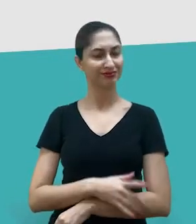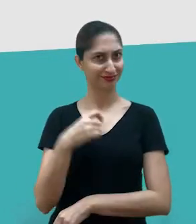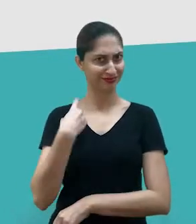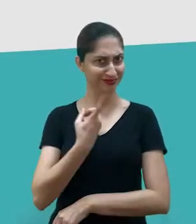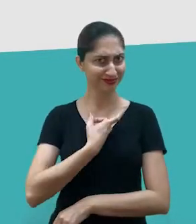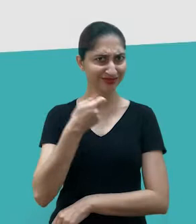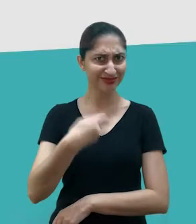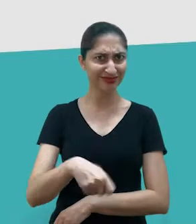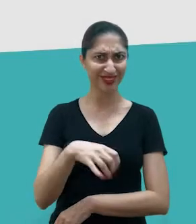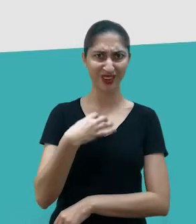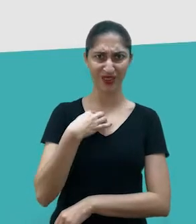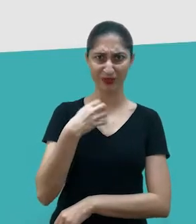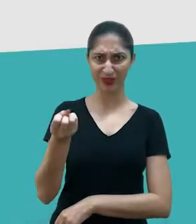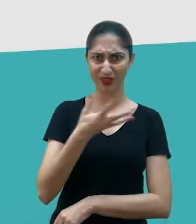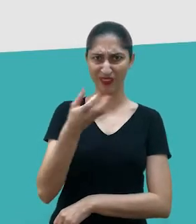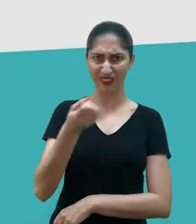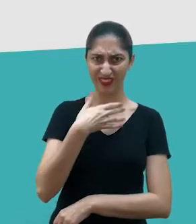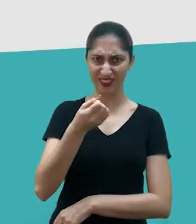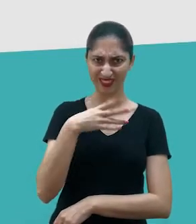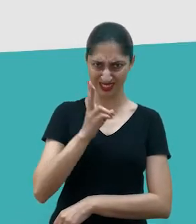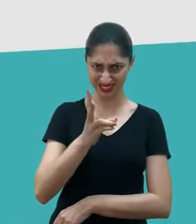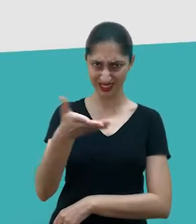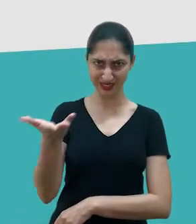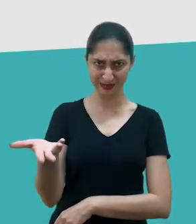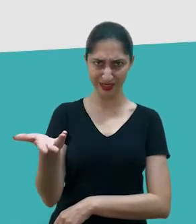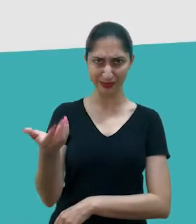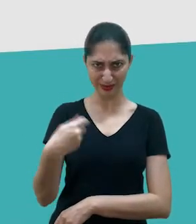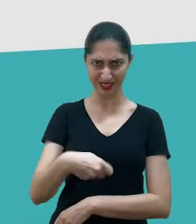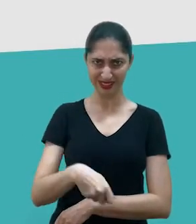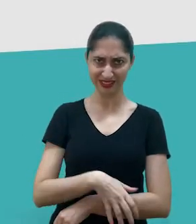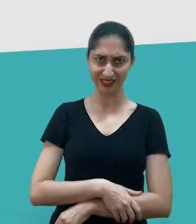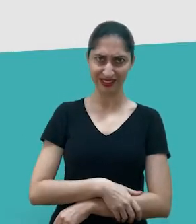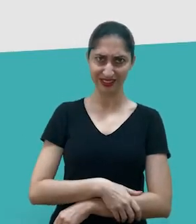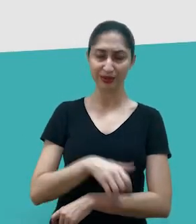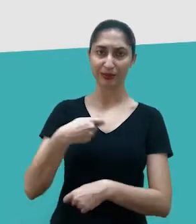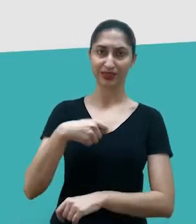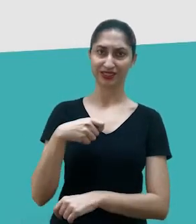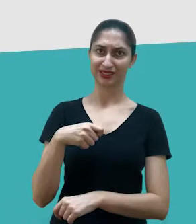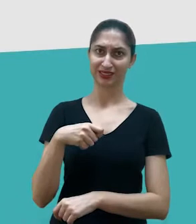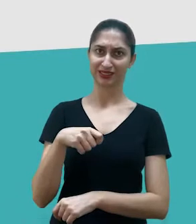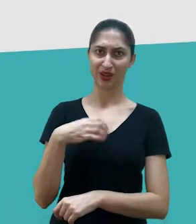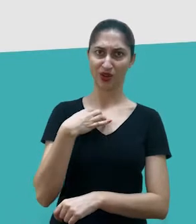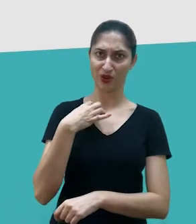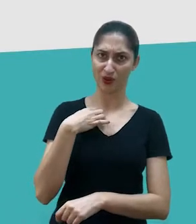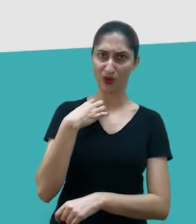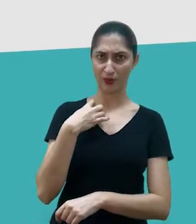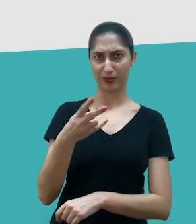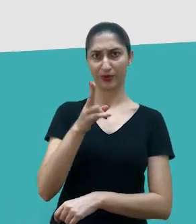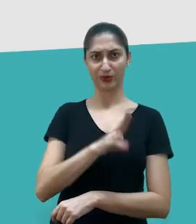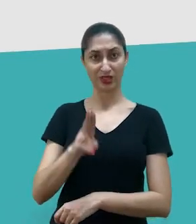precisamos de tantas roupas novas? Será que a gente precisa de um ciclo de vida tão curto? Essa